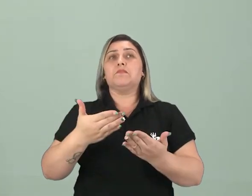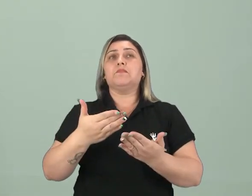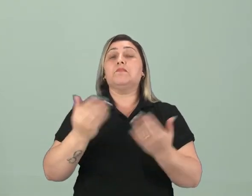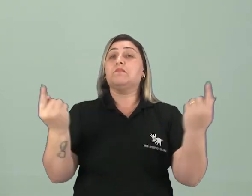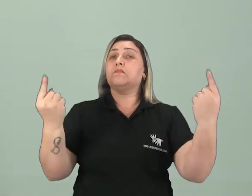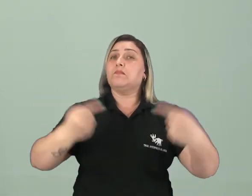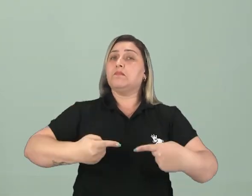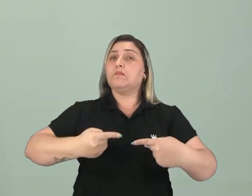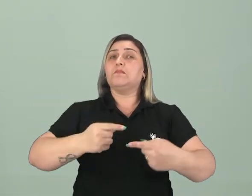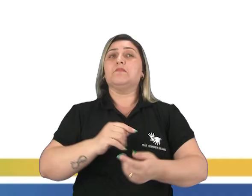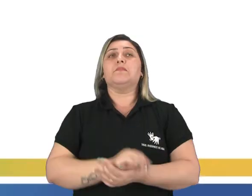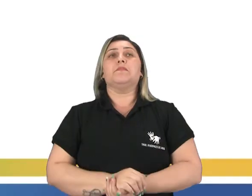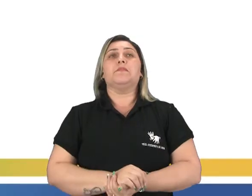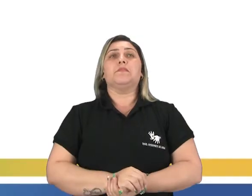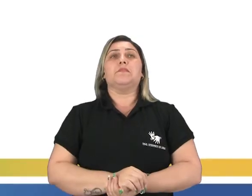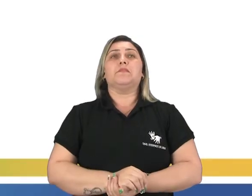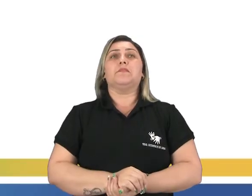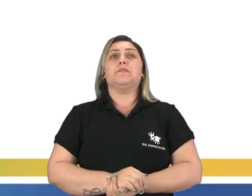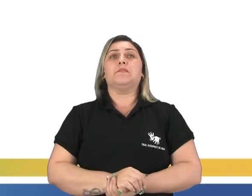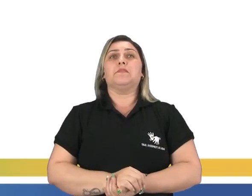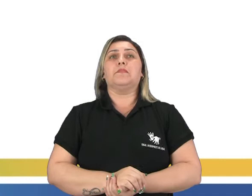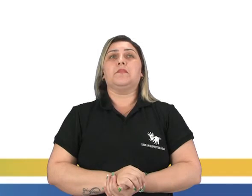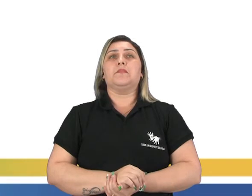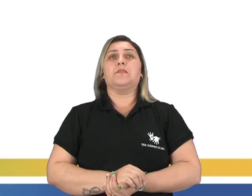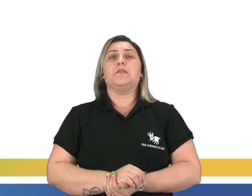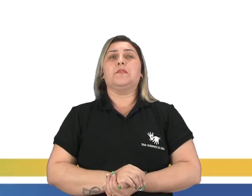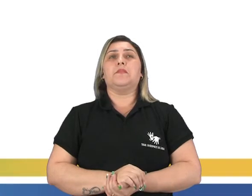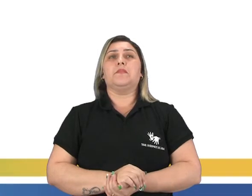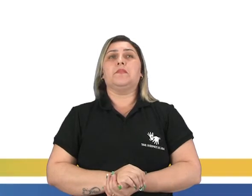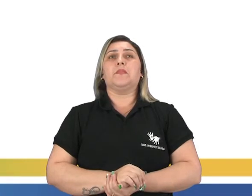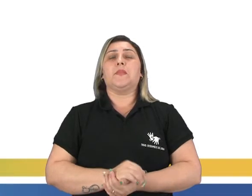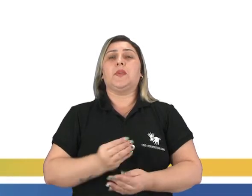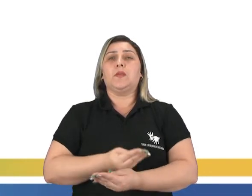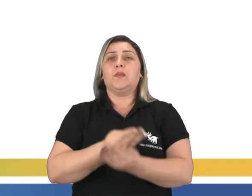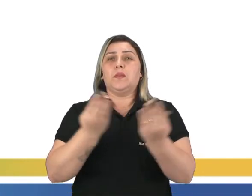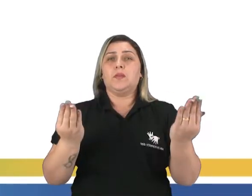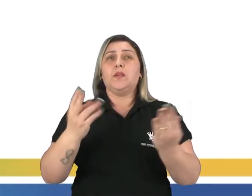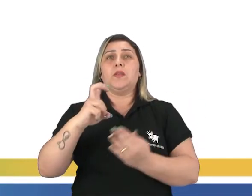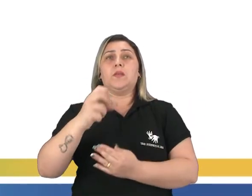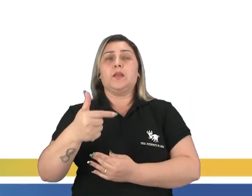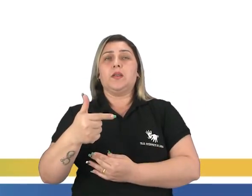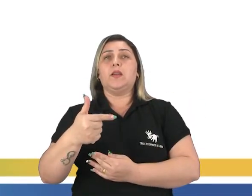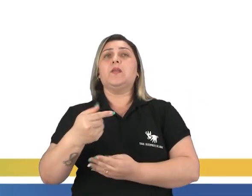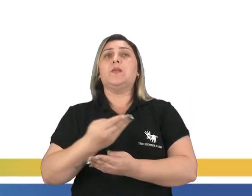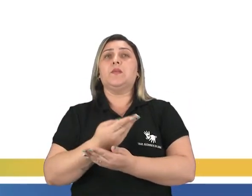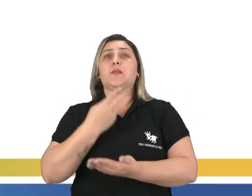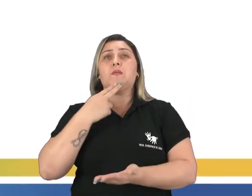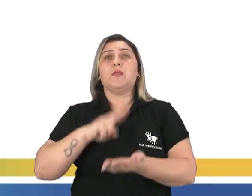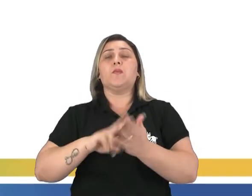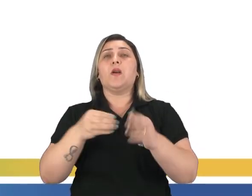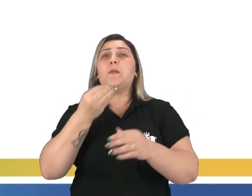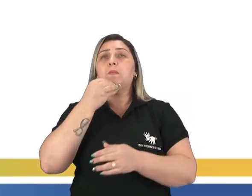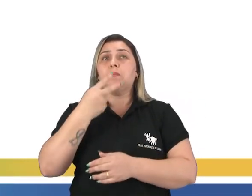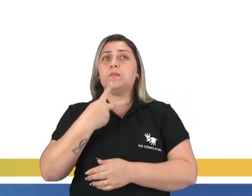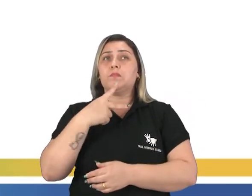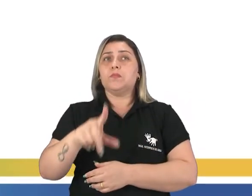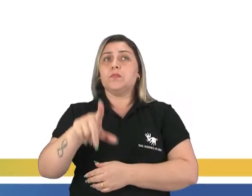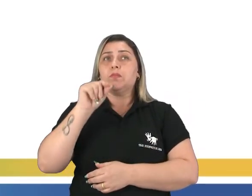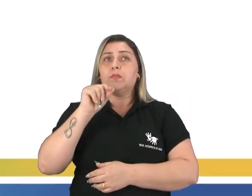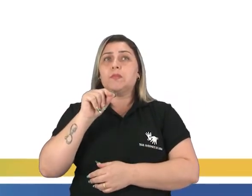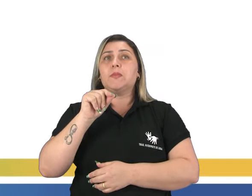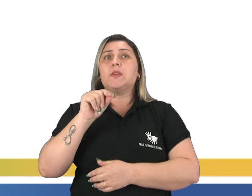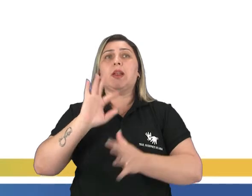partir agora para o primeiro desafio, né? Que fala o seguinte: em um baralho com 52 cartas, qual é a probabilidade de